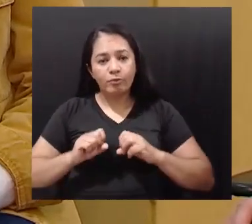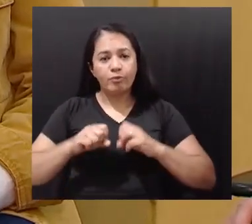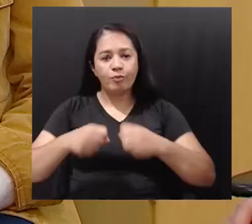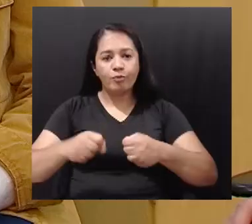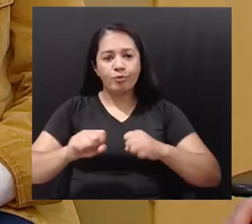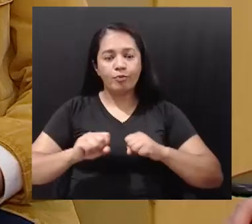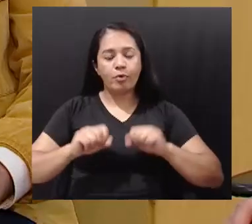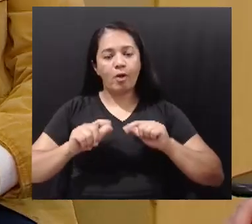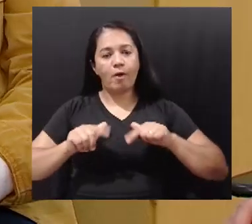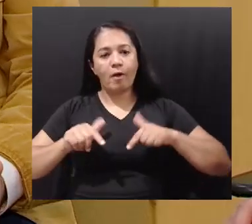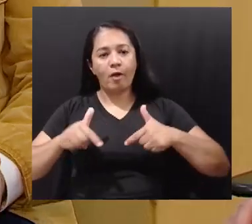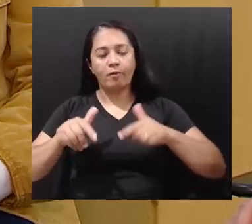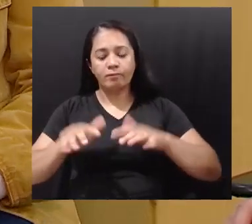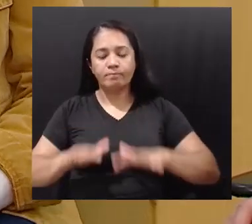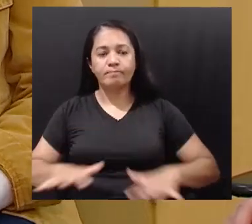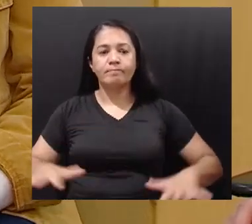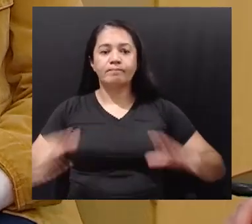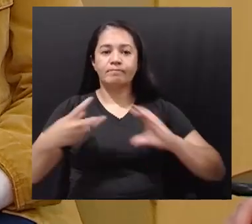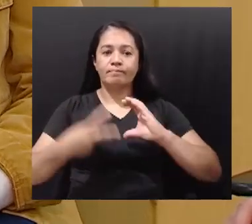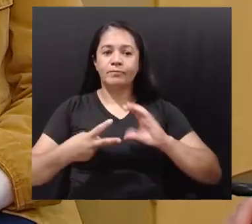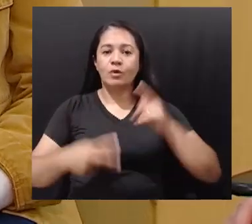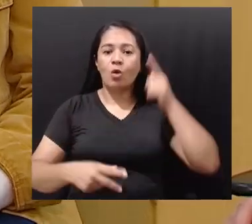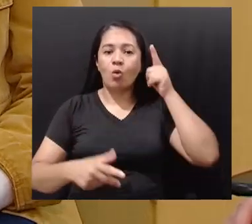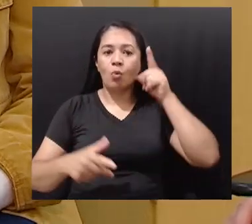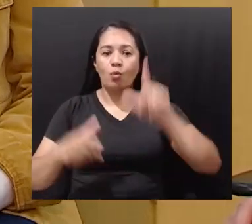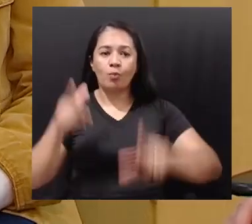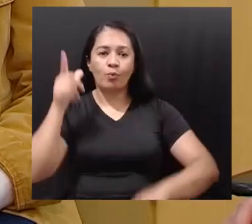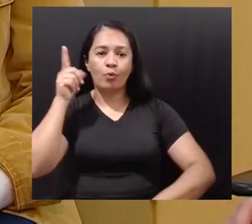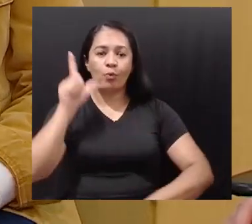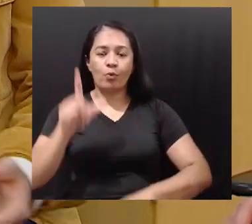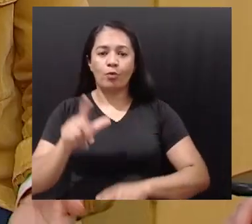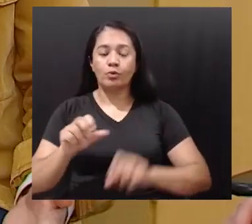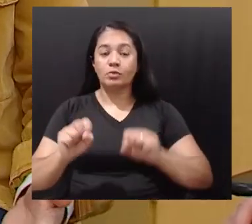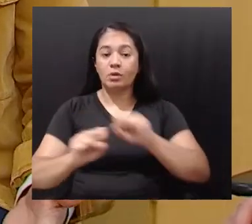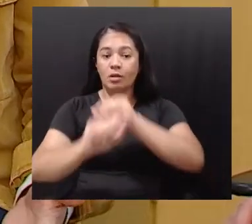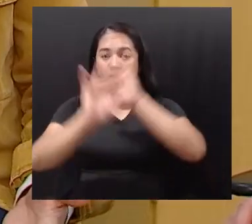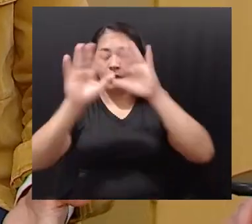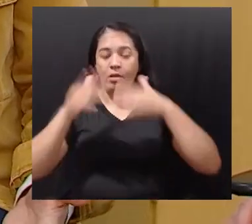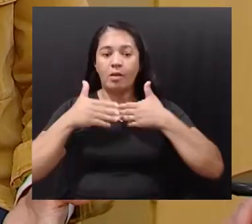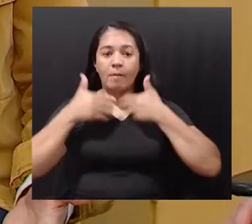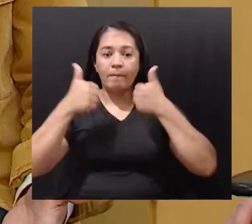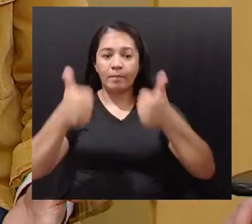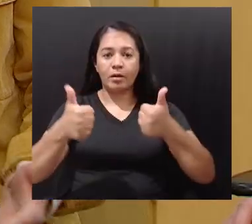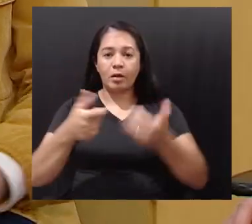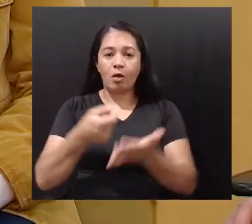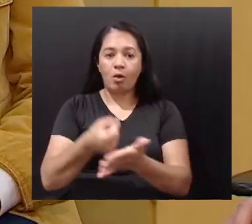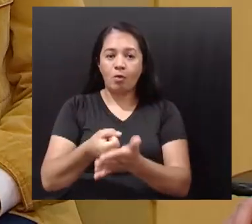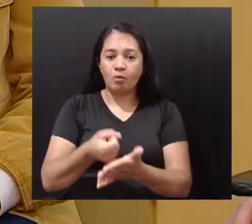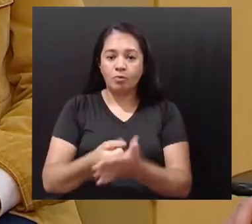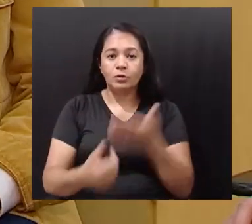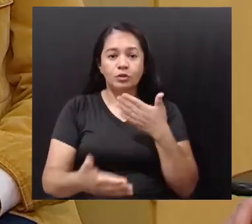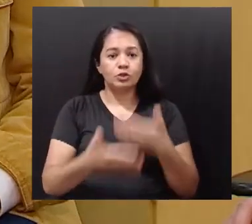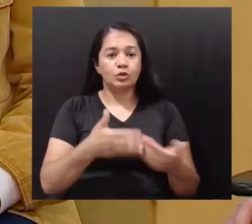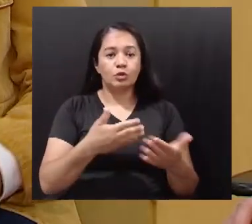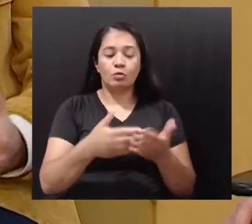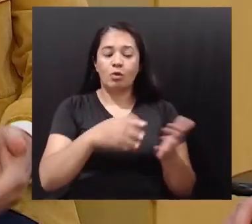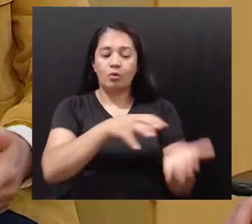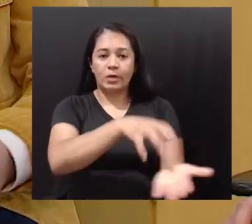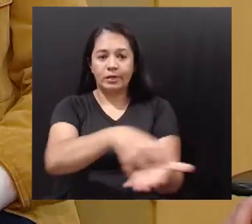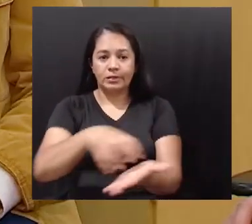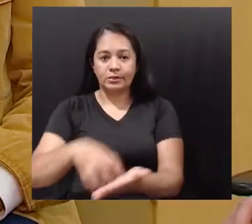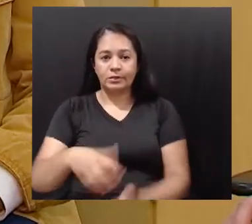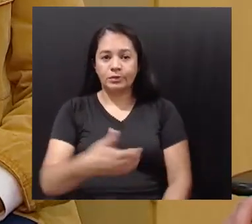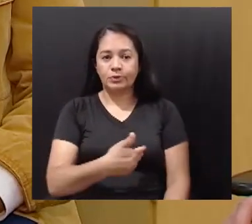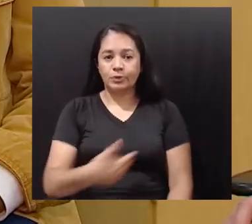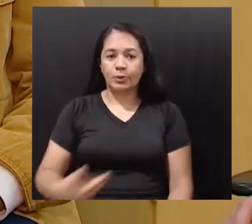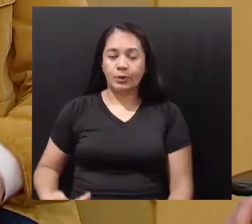todo, em alcançar os melhores índices de transparência, que é uma obrigação de qualquer órgão público, né, ter a informação